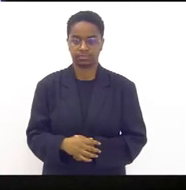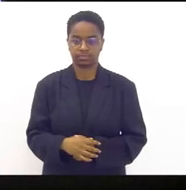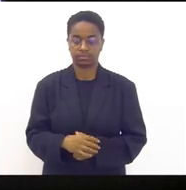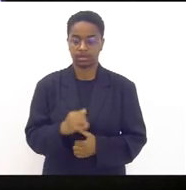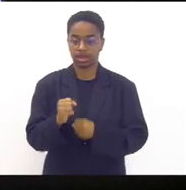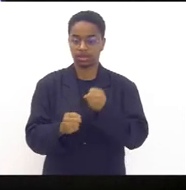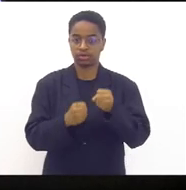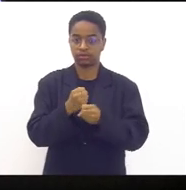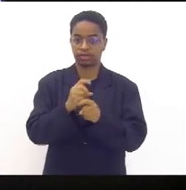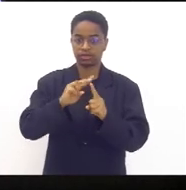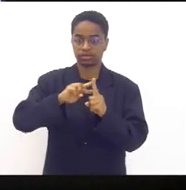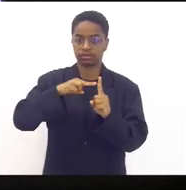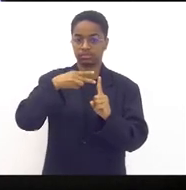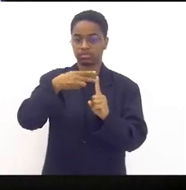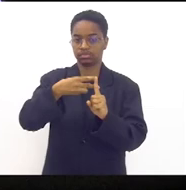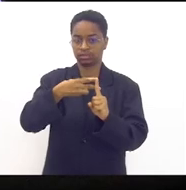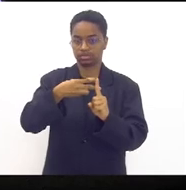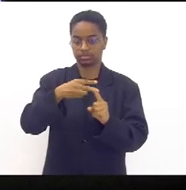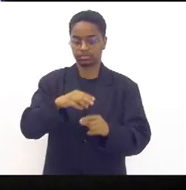É o dobro.